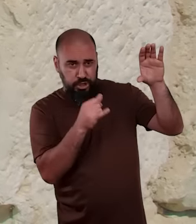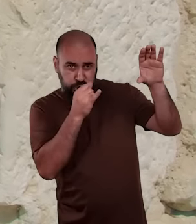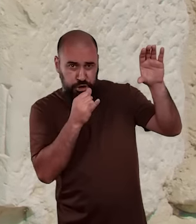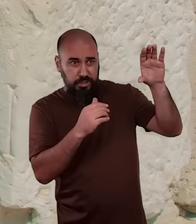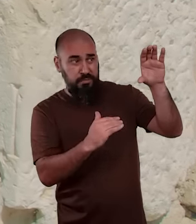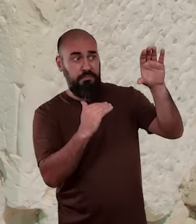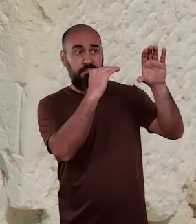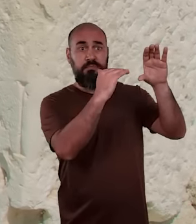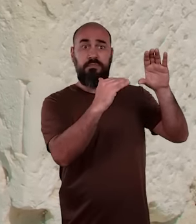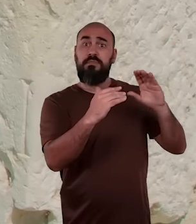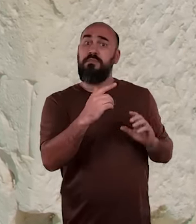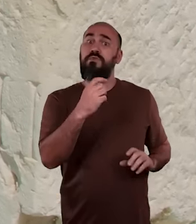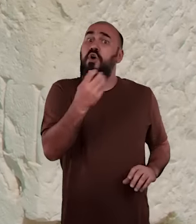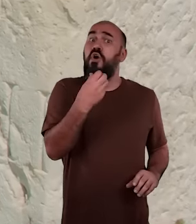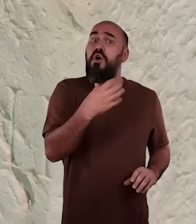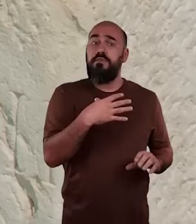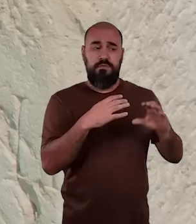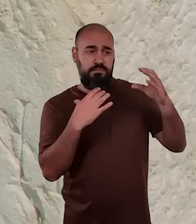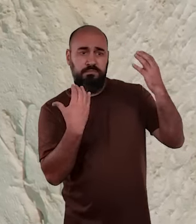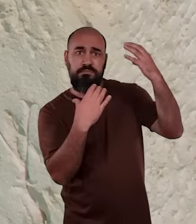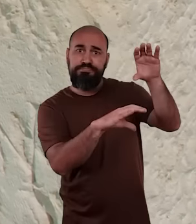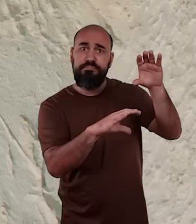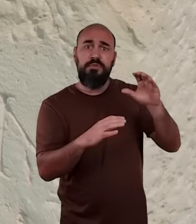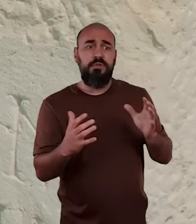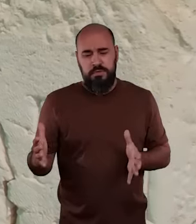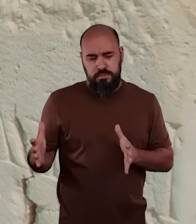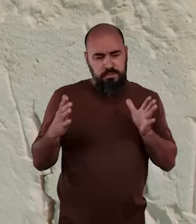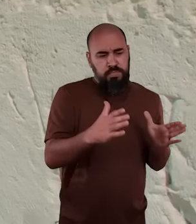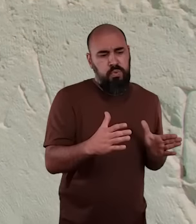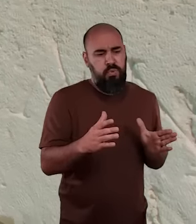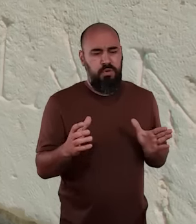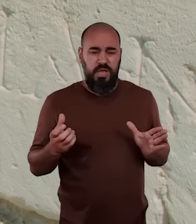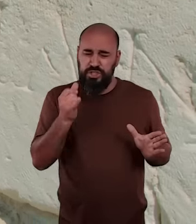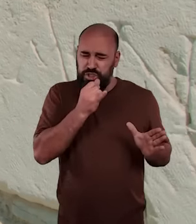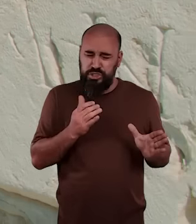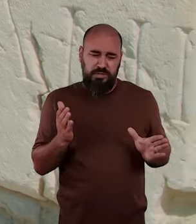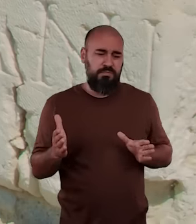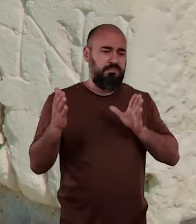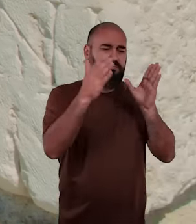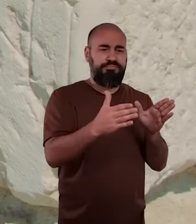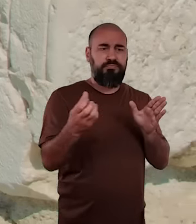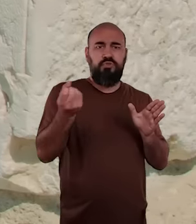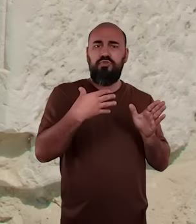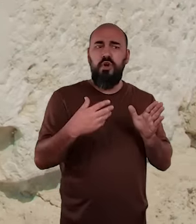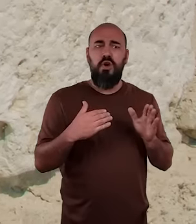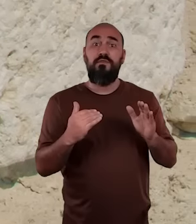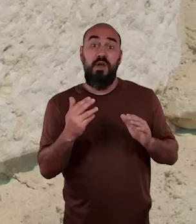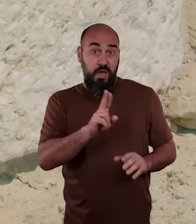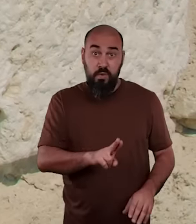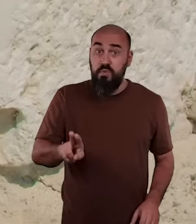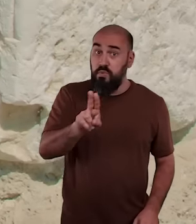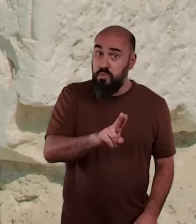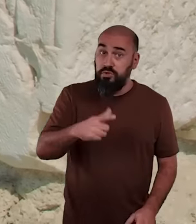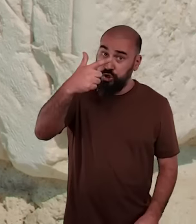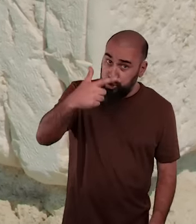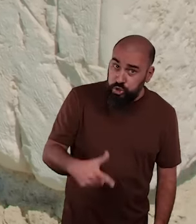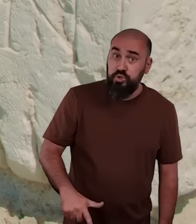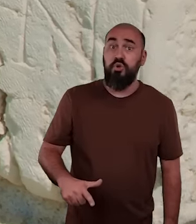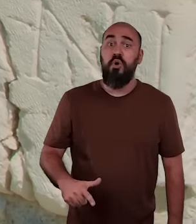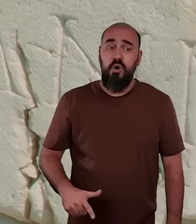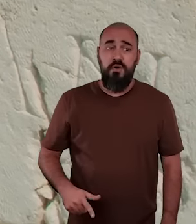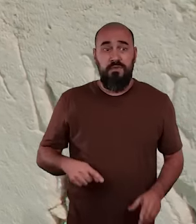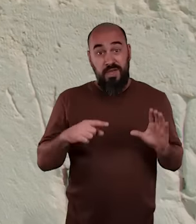do contexto. Ela foi recolocada aqui, bem como as pedras que estão embaixo. E essa pedra que foi recolocada aqui, que